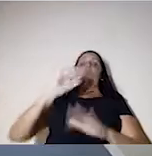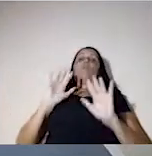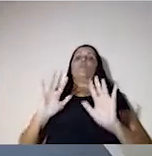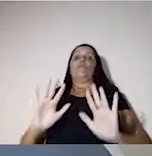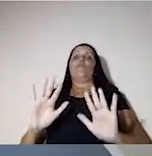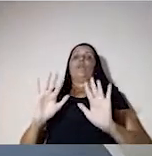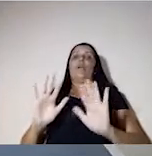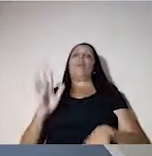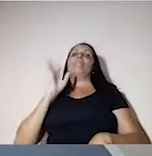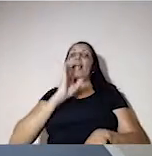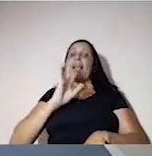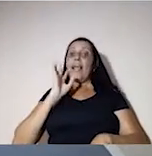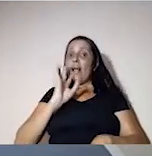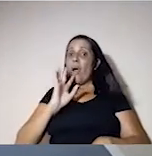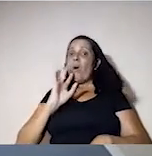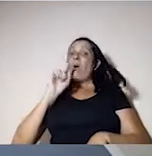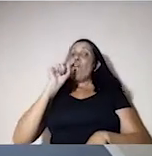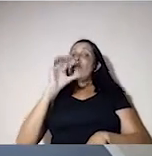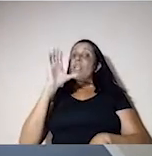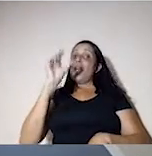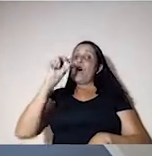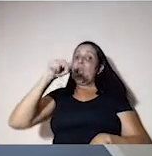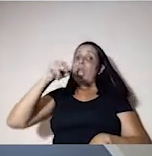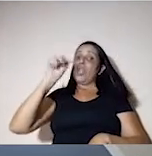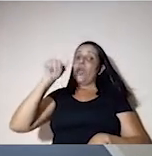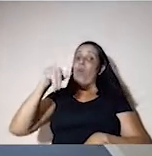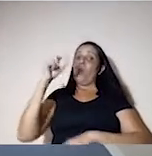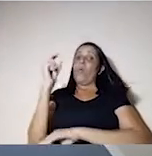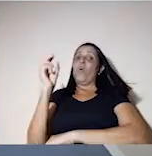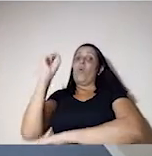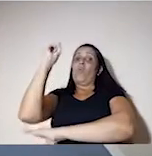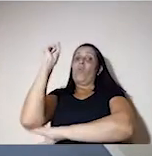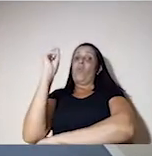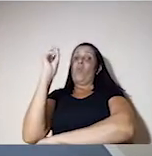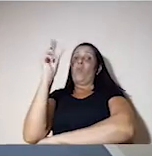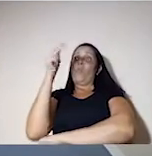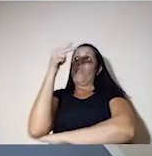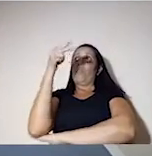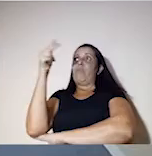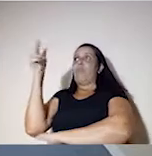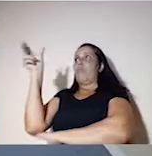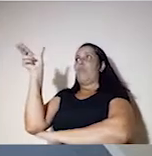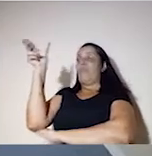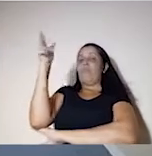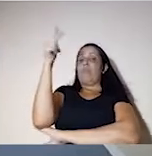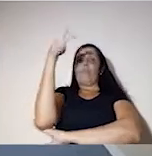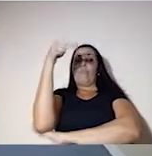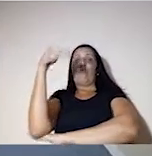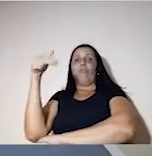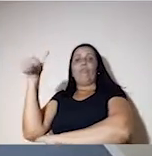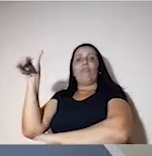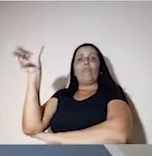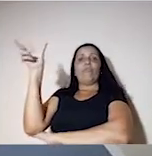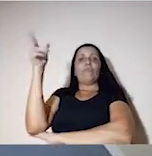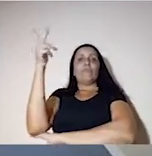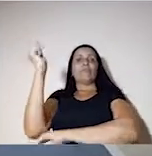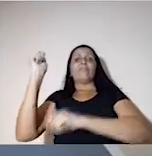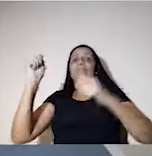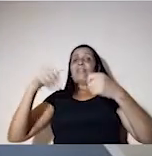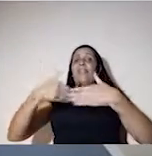drástico, entendeu? Isso é legal. Você com uma Canon, com um tripé desse daqui, você faz qualquer